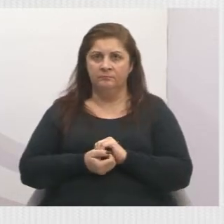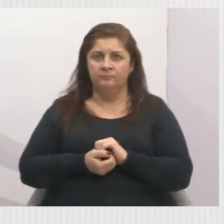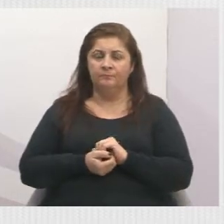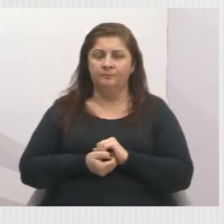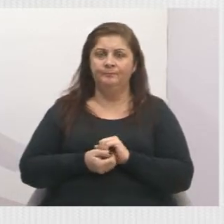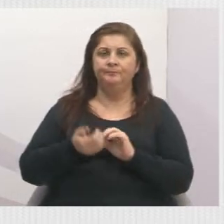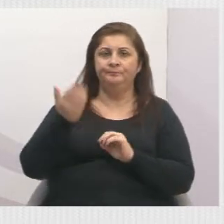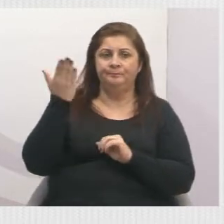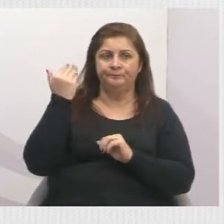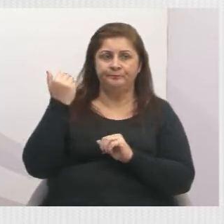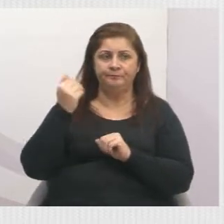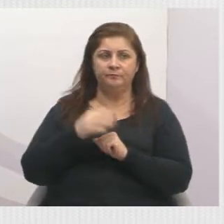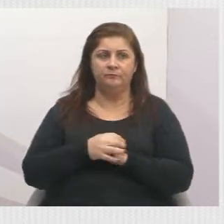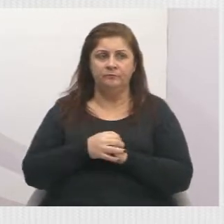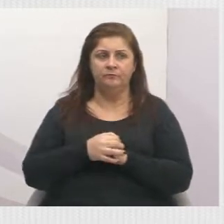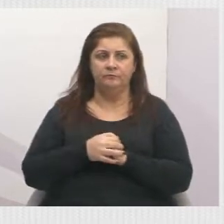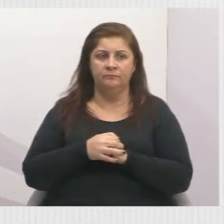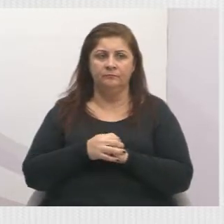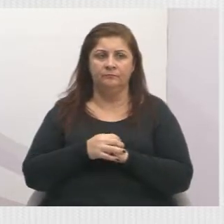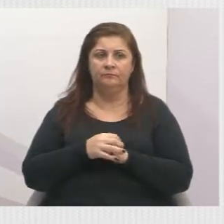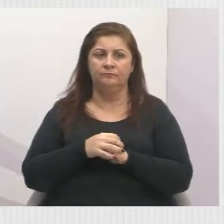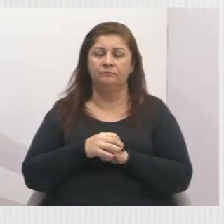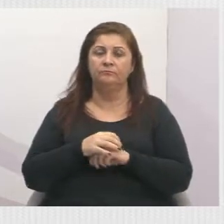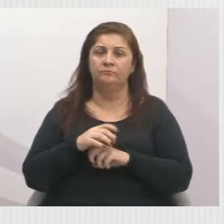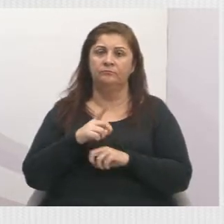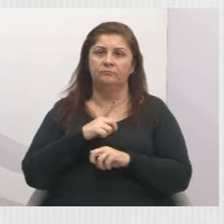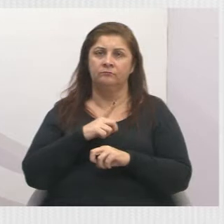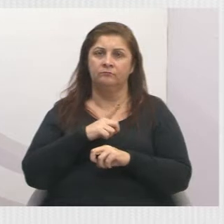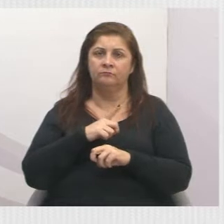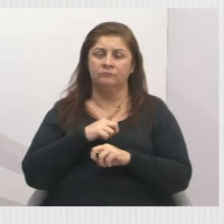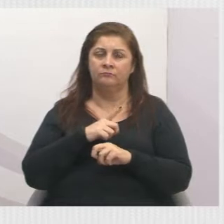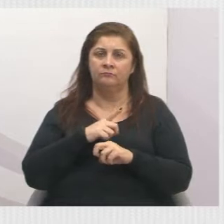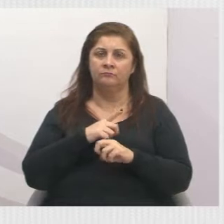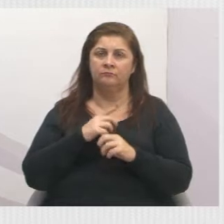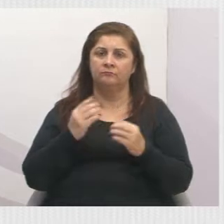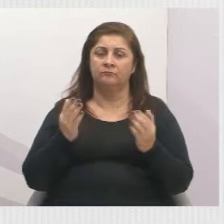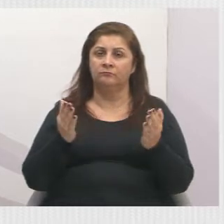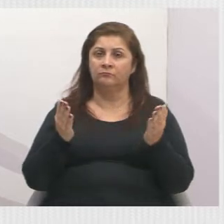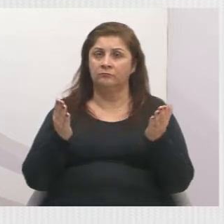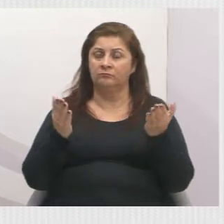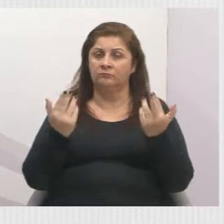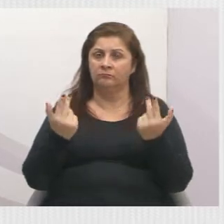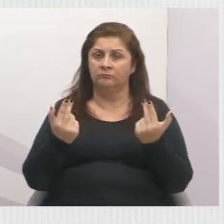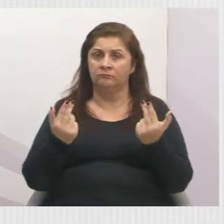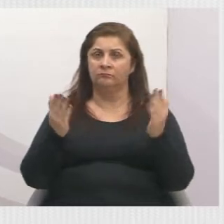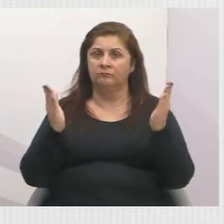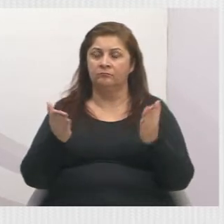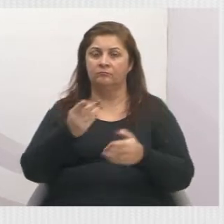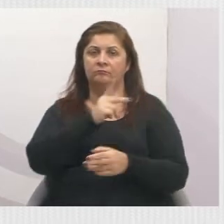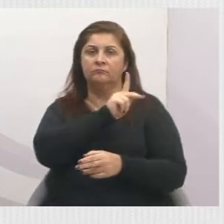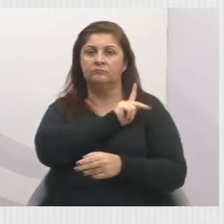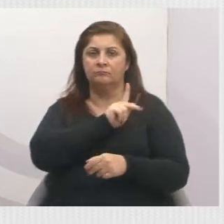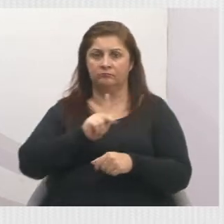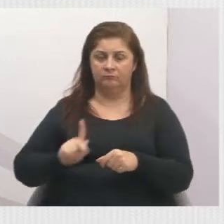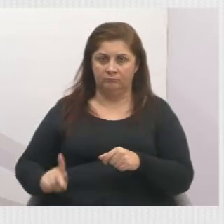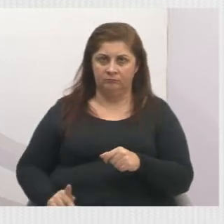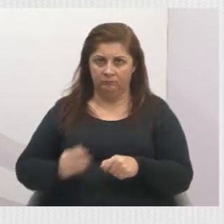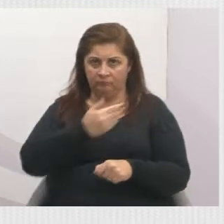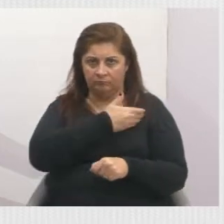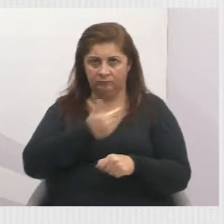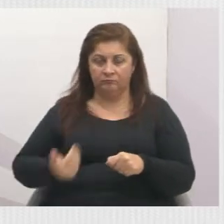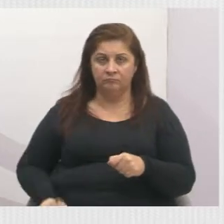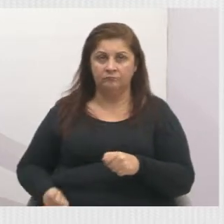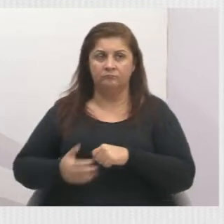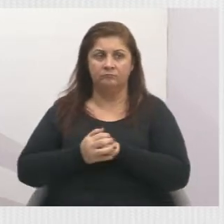que nós encaminhamos, nós adotamos o padrão hoje em vigor no governo federal. Então, o padrão hoje